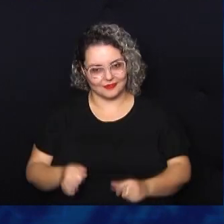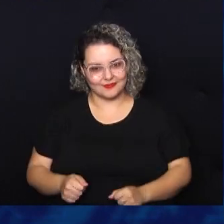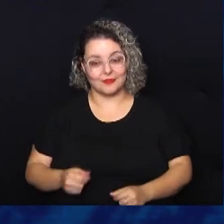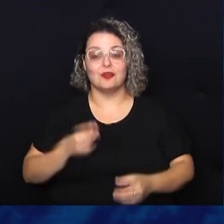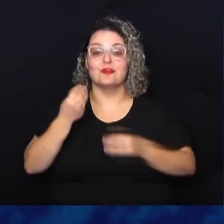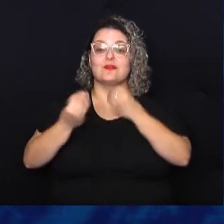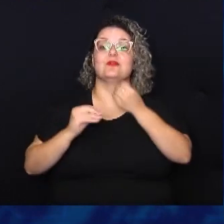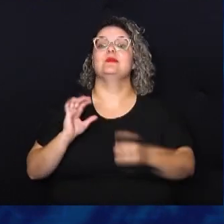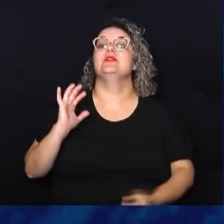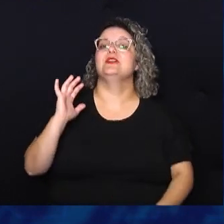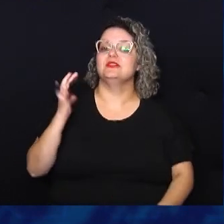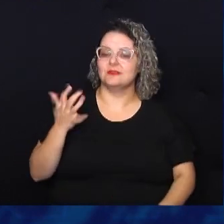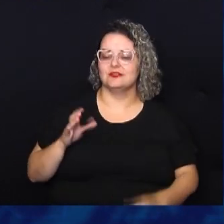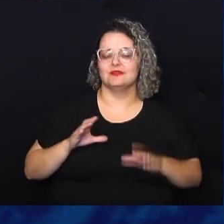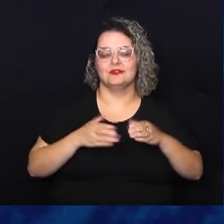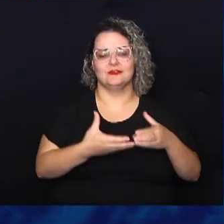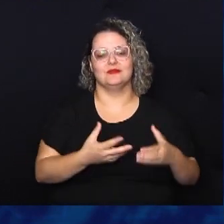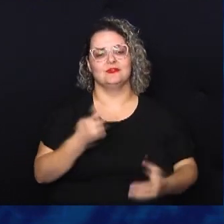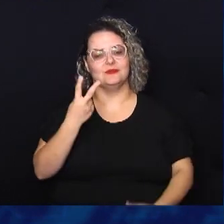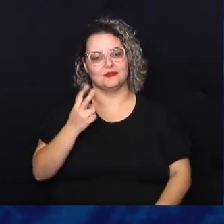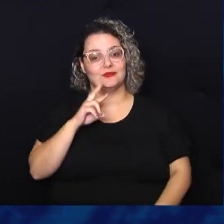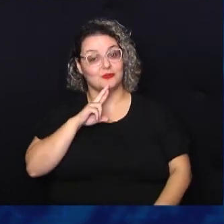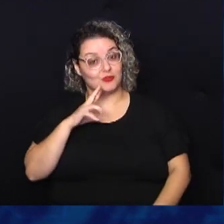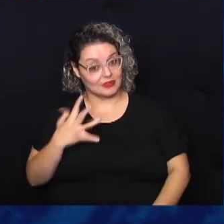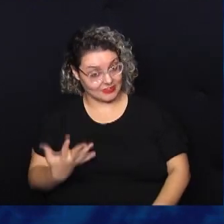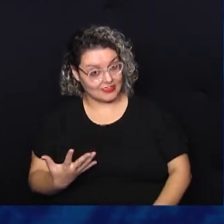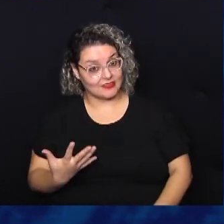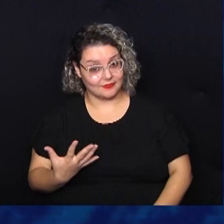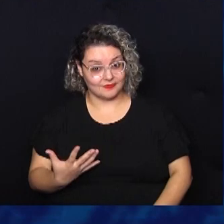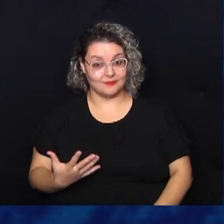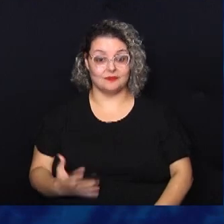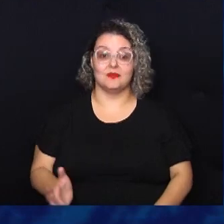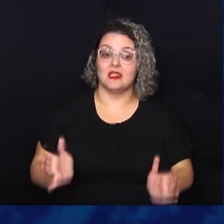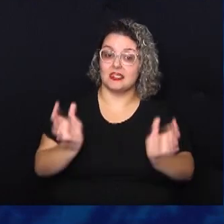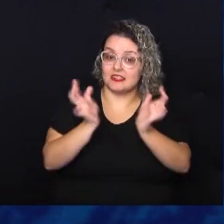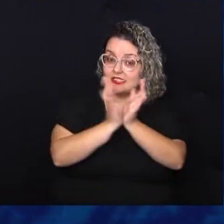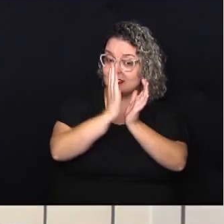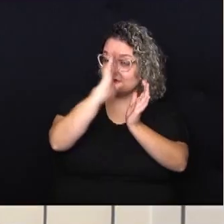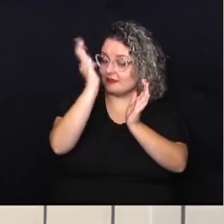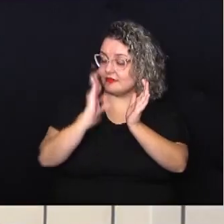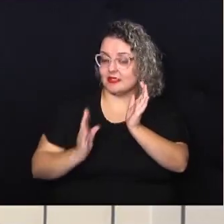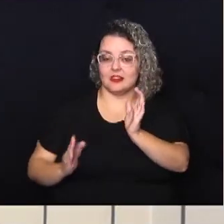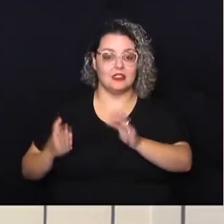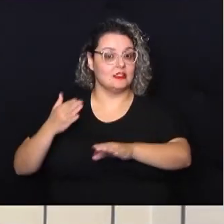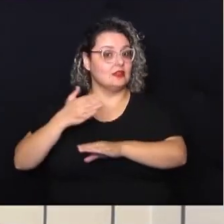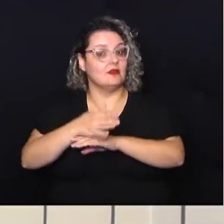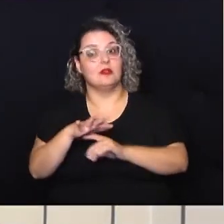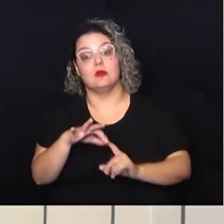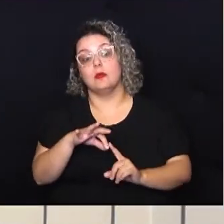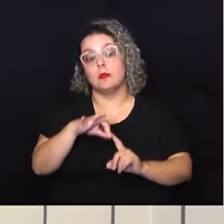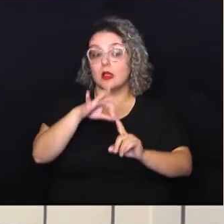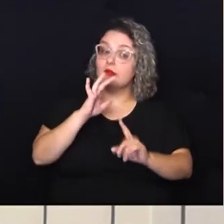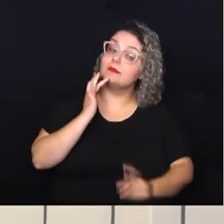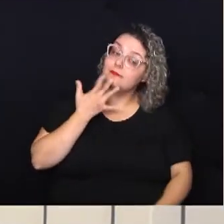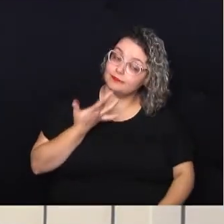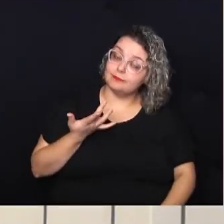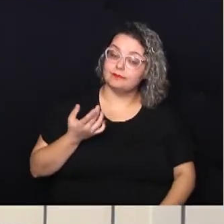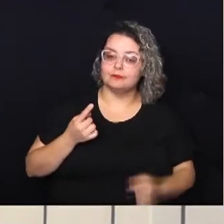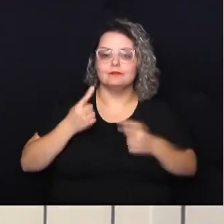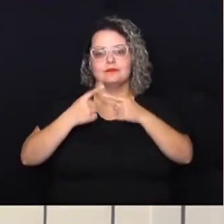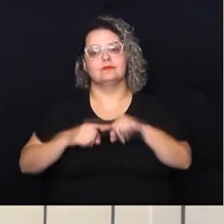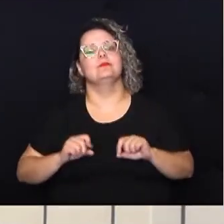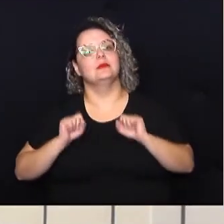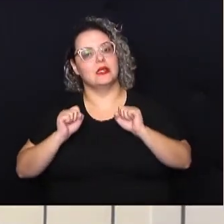ficou o grupo com os 2 resultados. Seleção brasileira não entra como a favorita da competição, mas deve